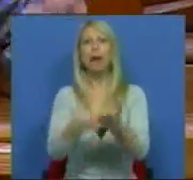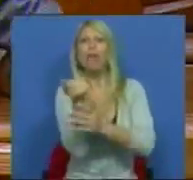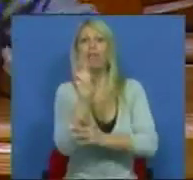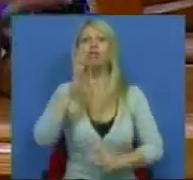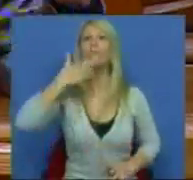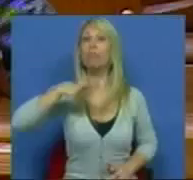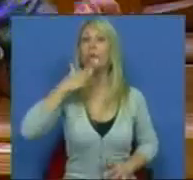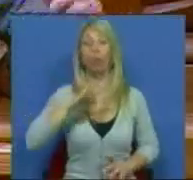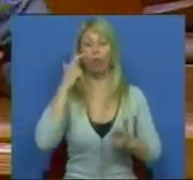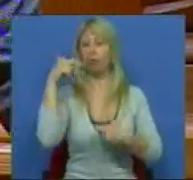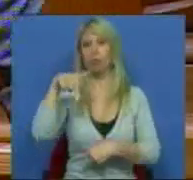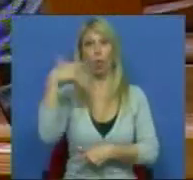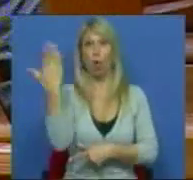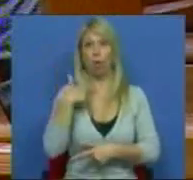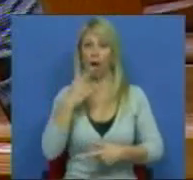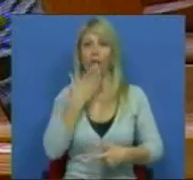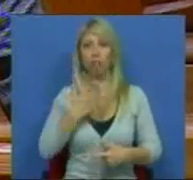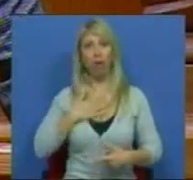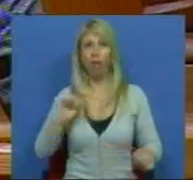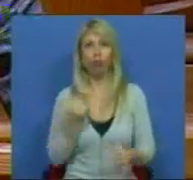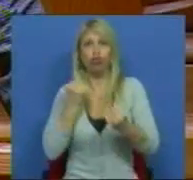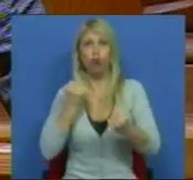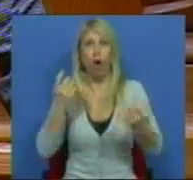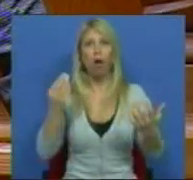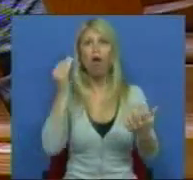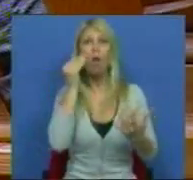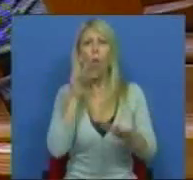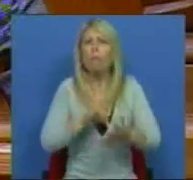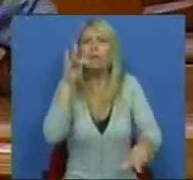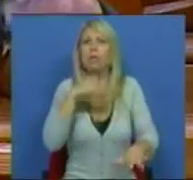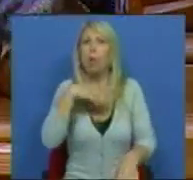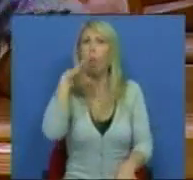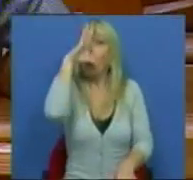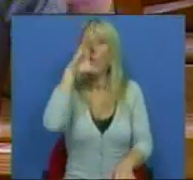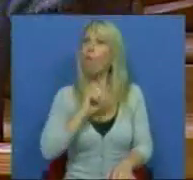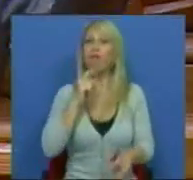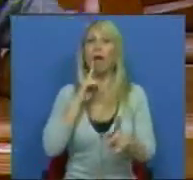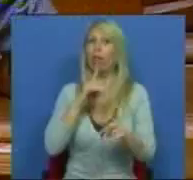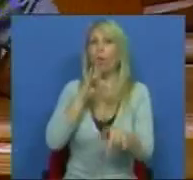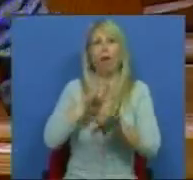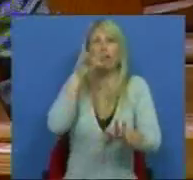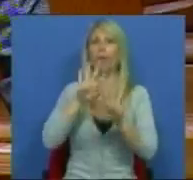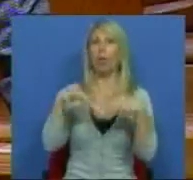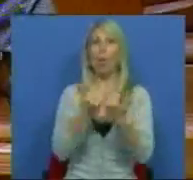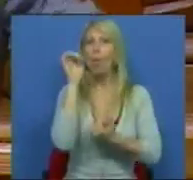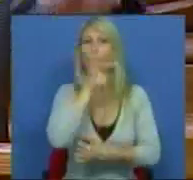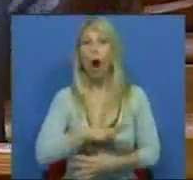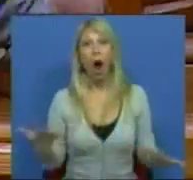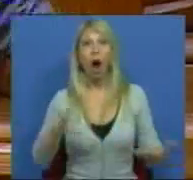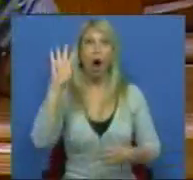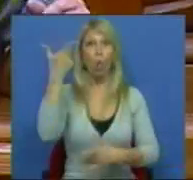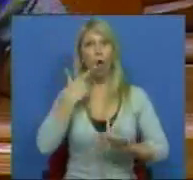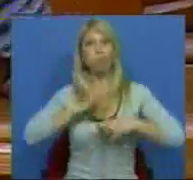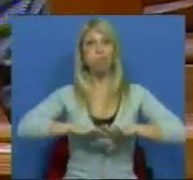É extraordinário e choca a indiferença social do Governo que, no momento em que se congelam pensões, em